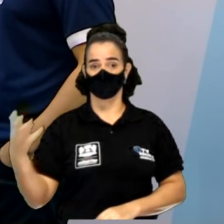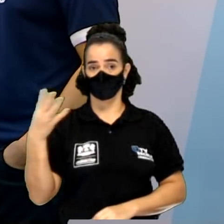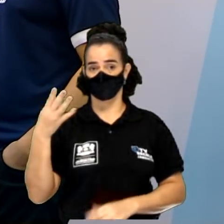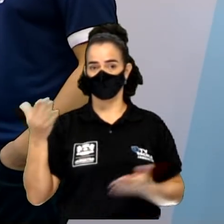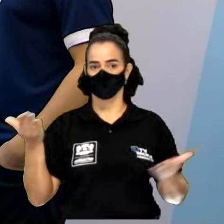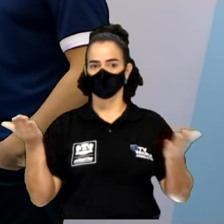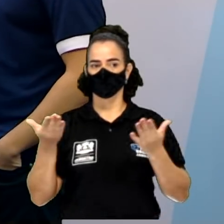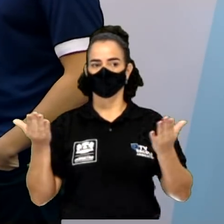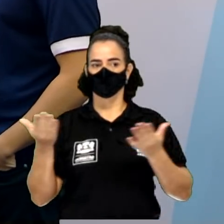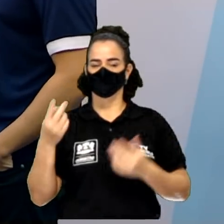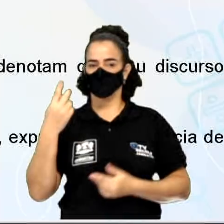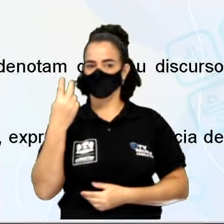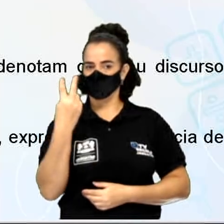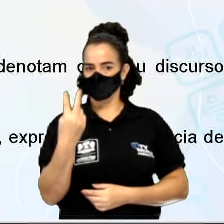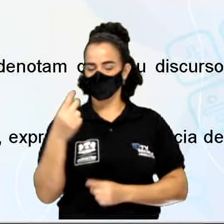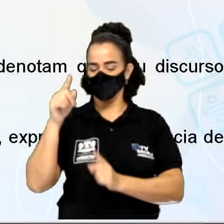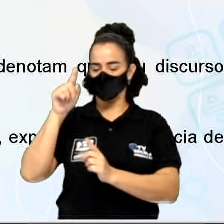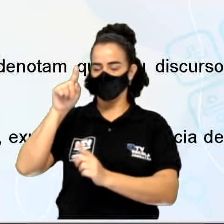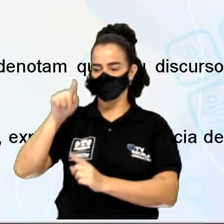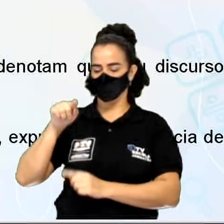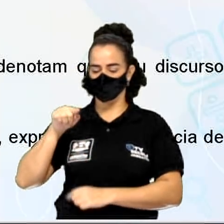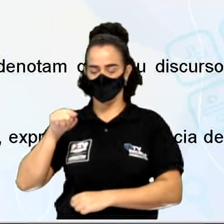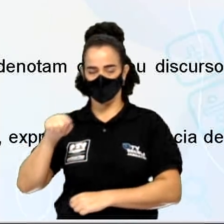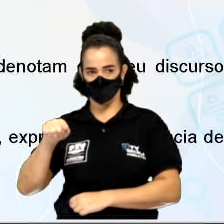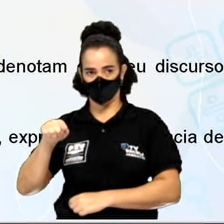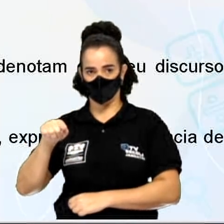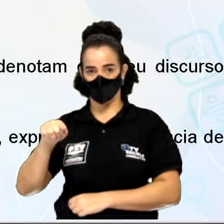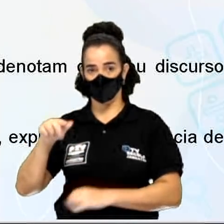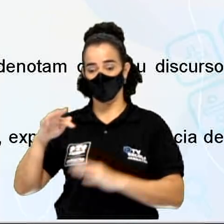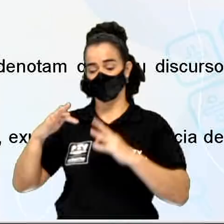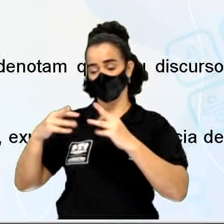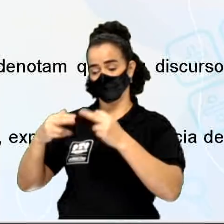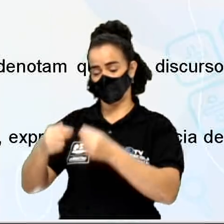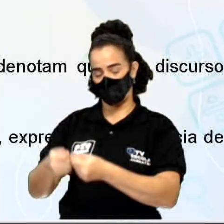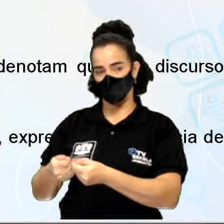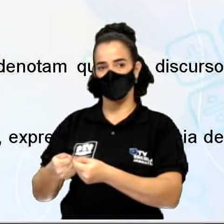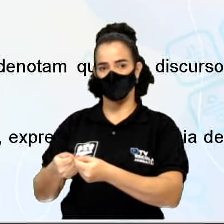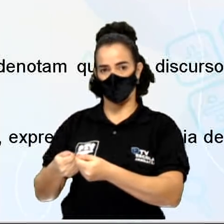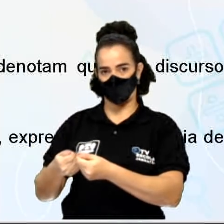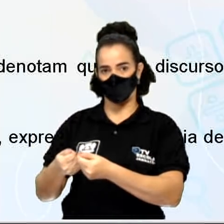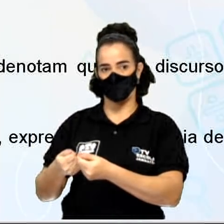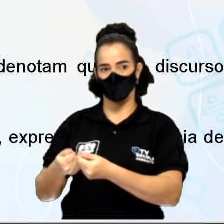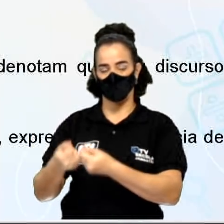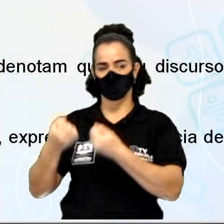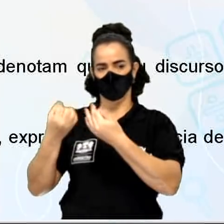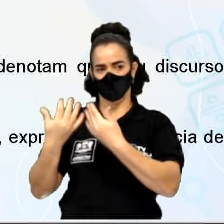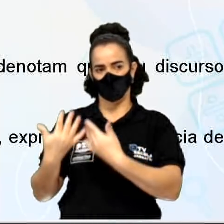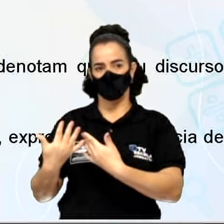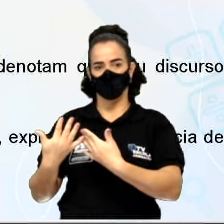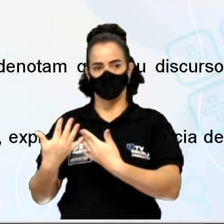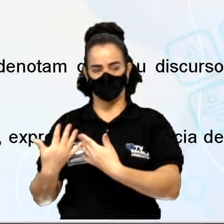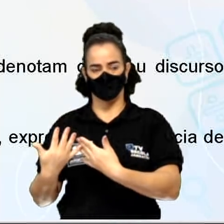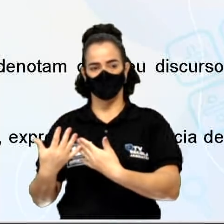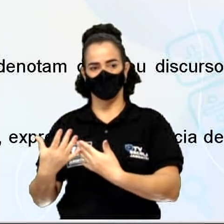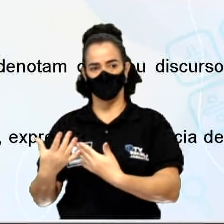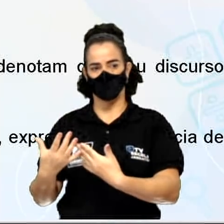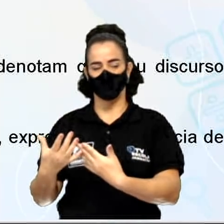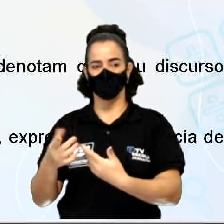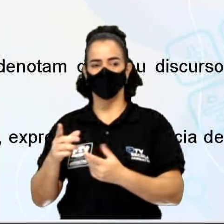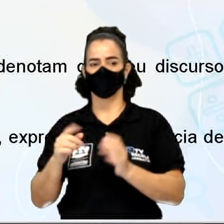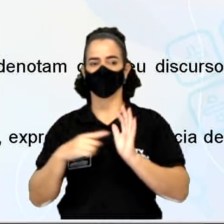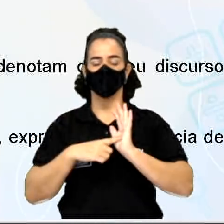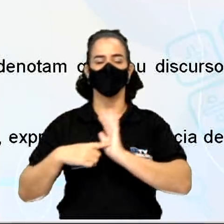duas exclamações ao final da fala da segunda personagem denotam que seu discurso apresenta maior carga emocional